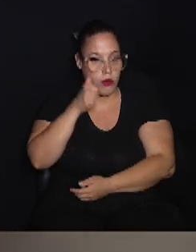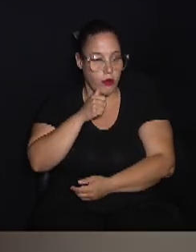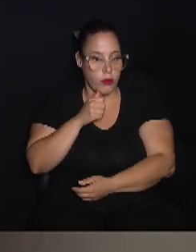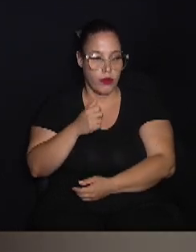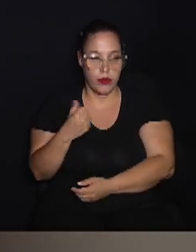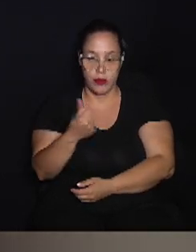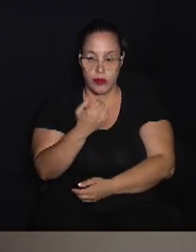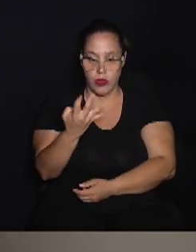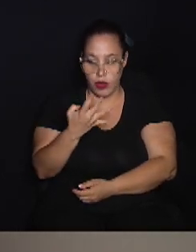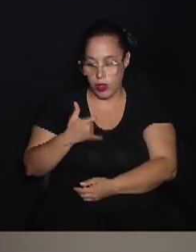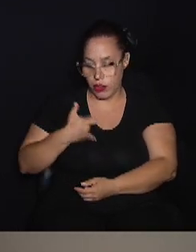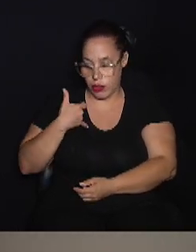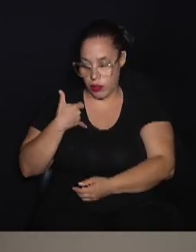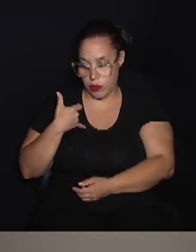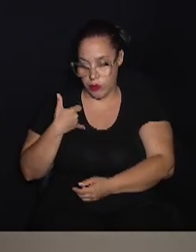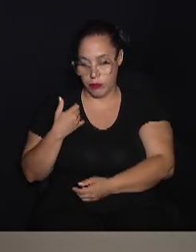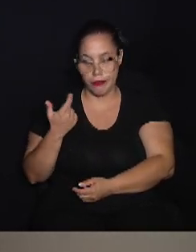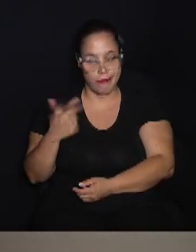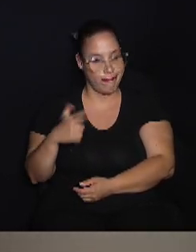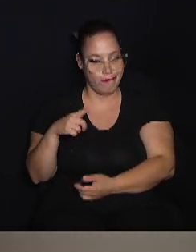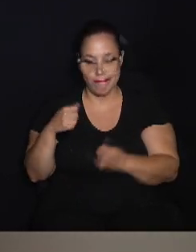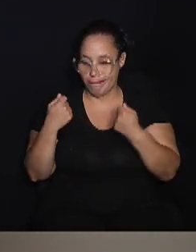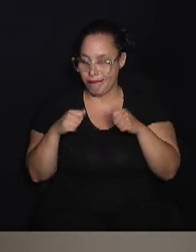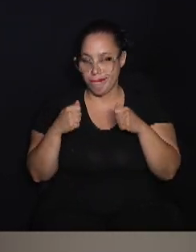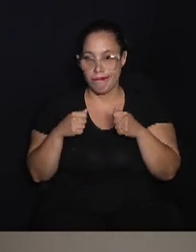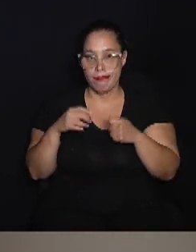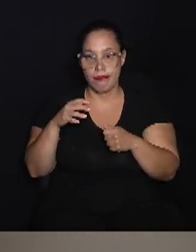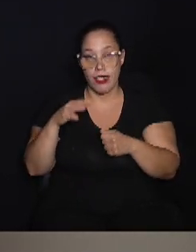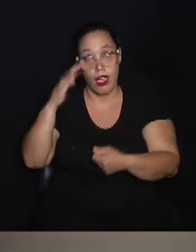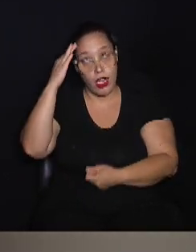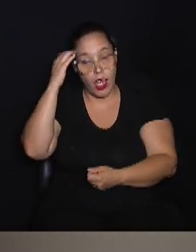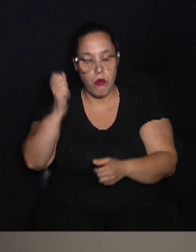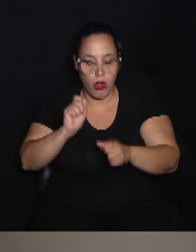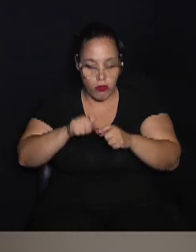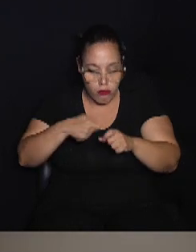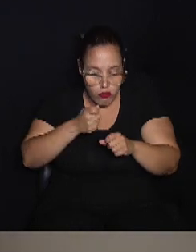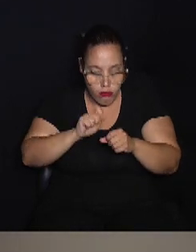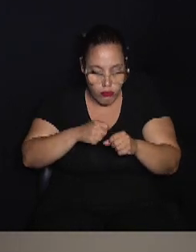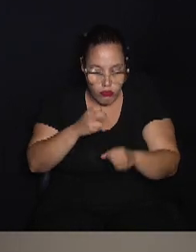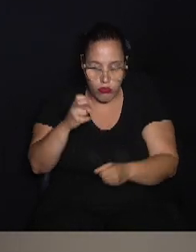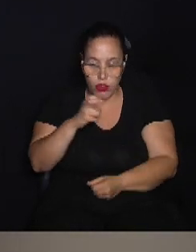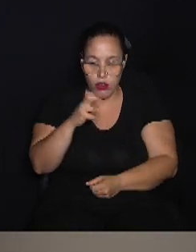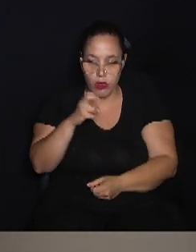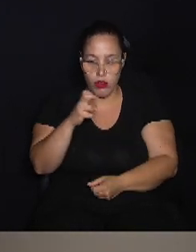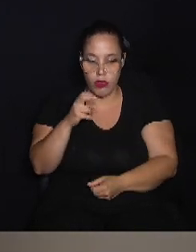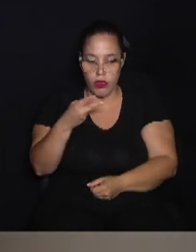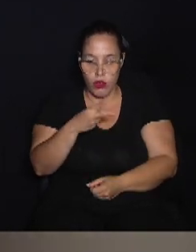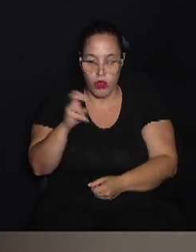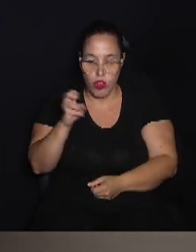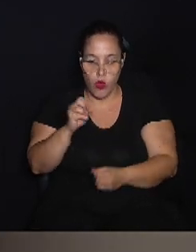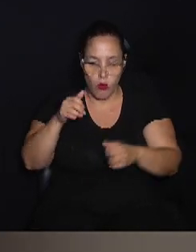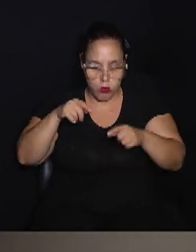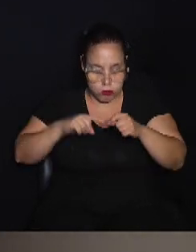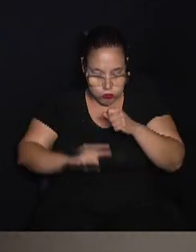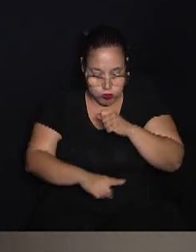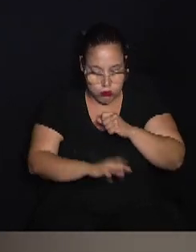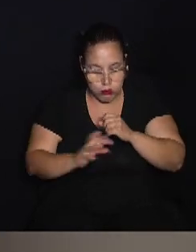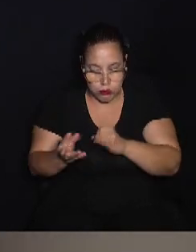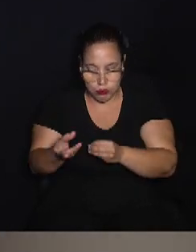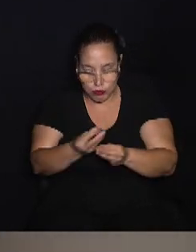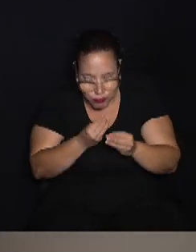de 14 anos e não é necessário saber bordar são 25 horas de imersão no mundo do